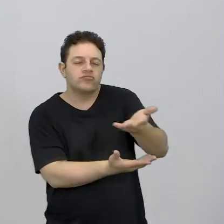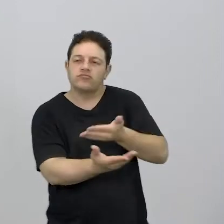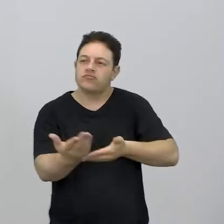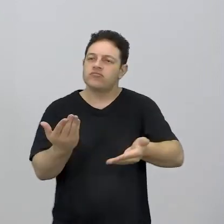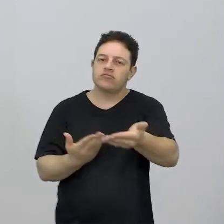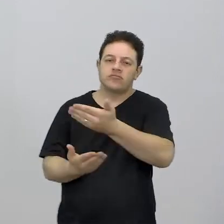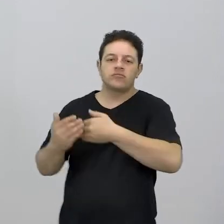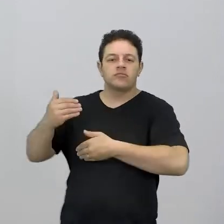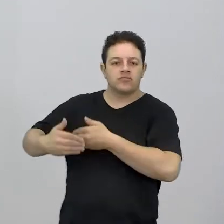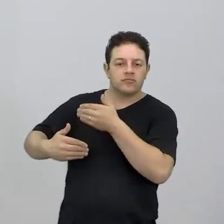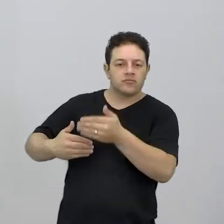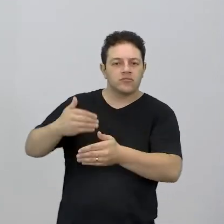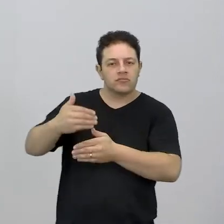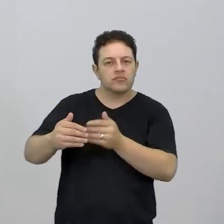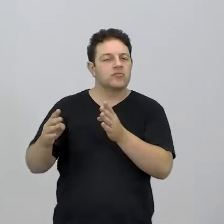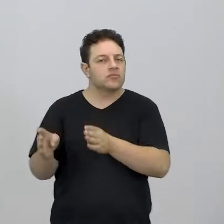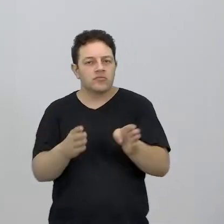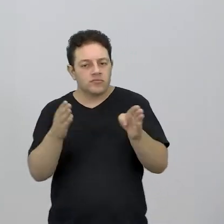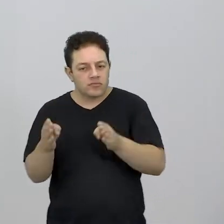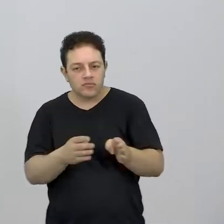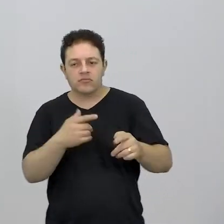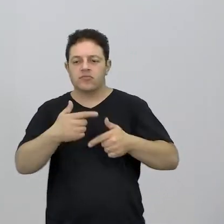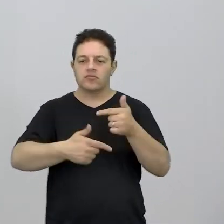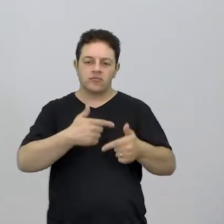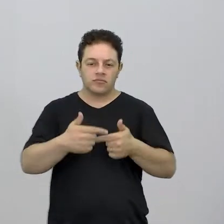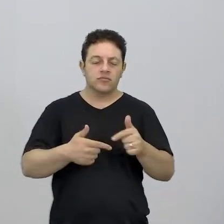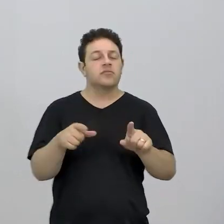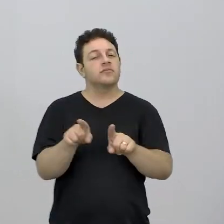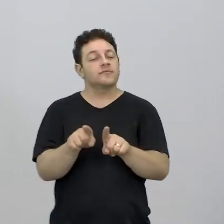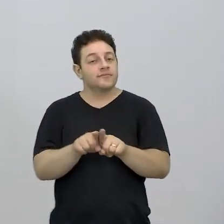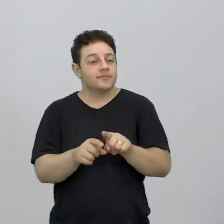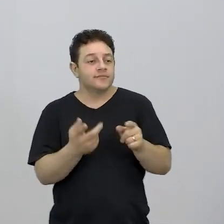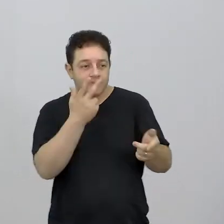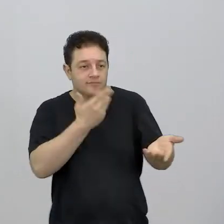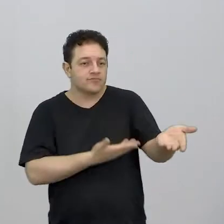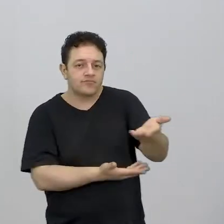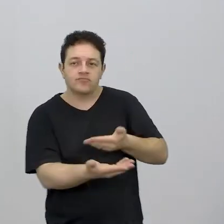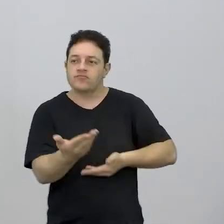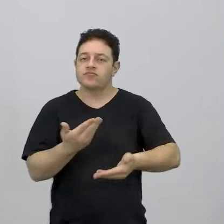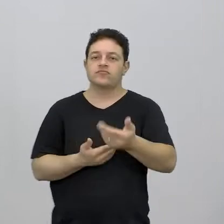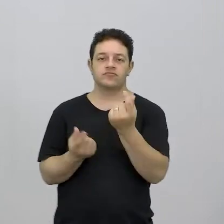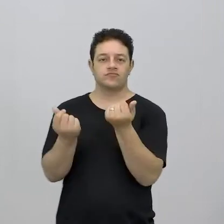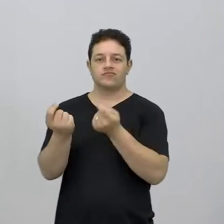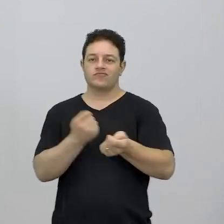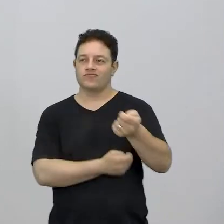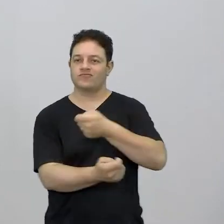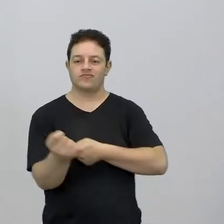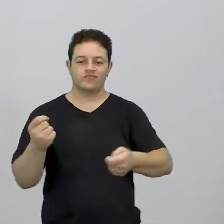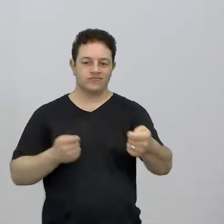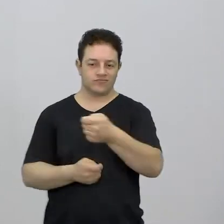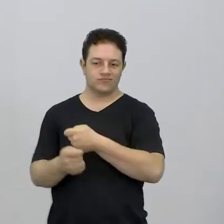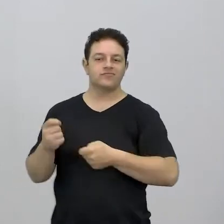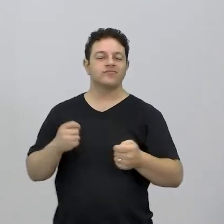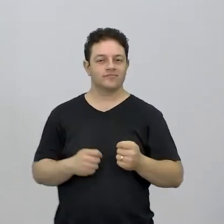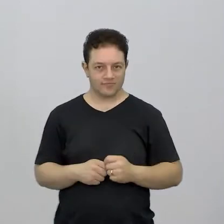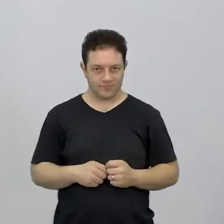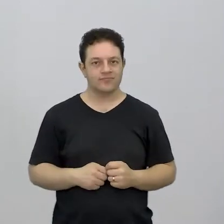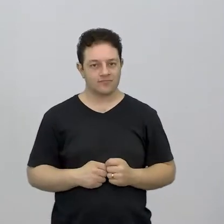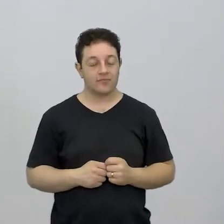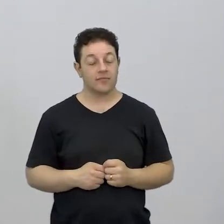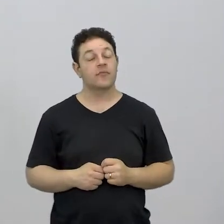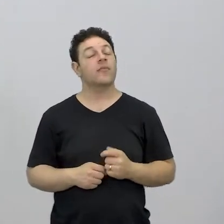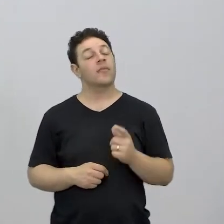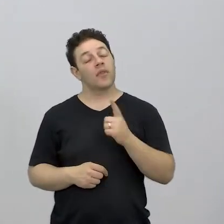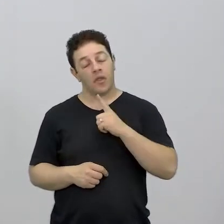no processo de produção e também das trocas econômicas. Então nós estamos falando aí de algo